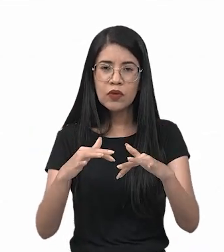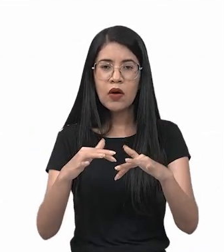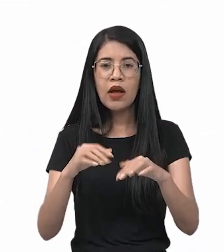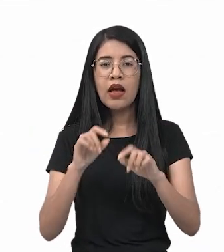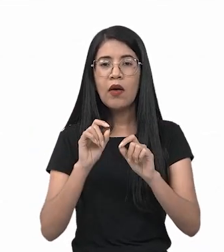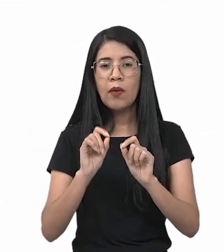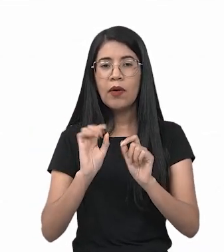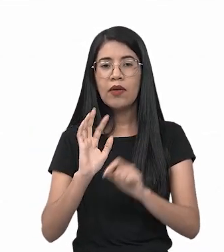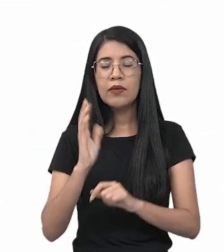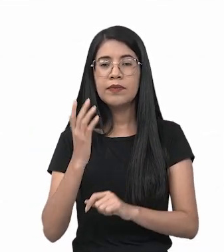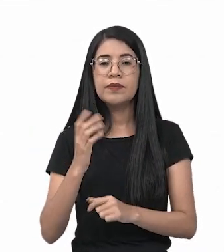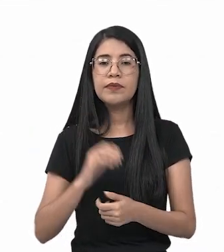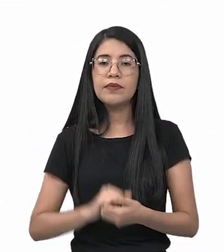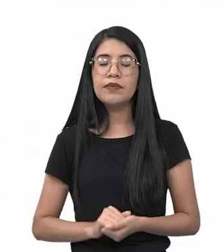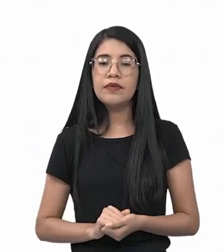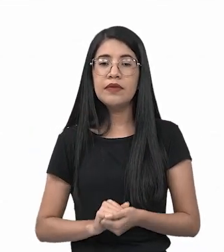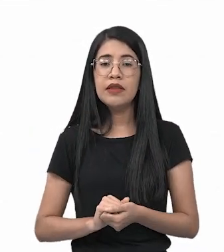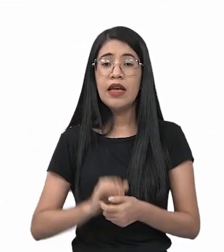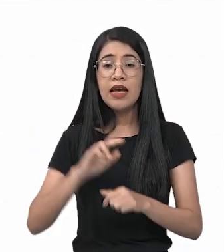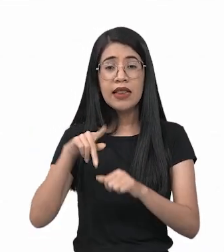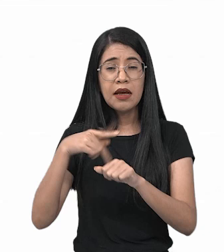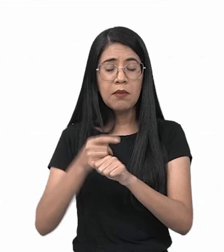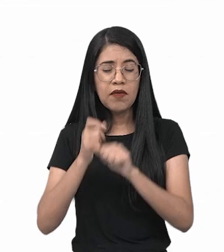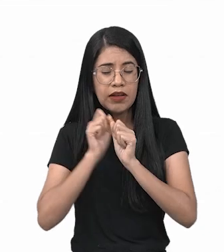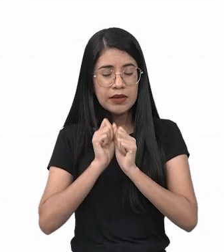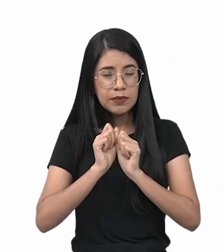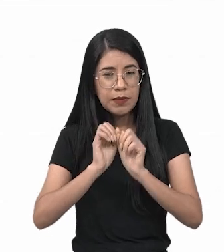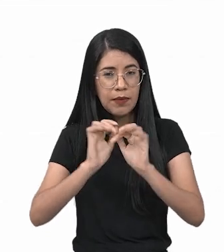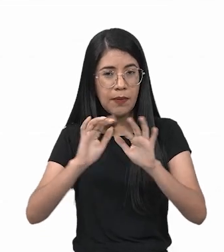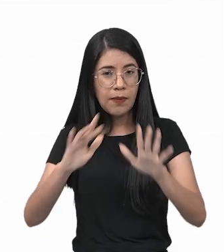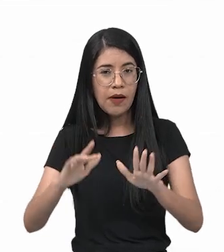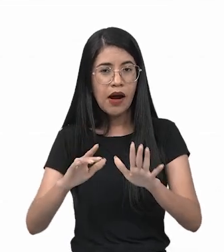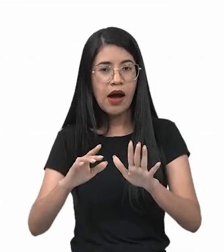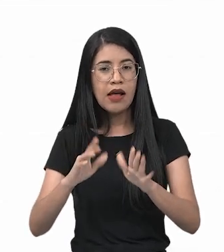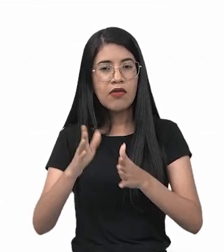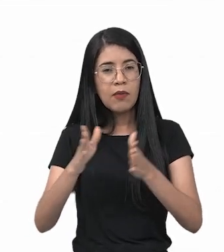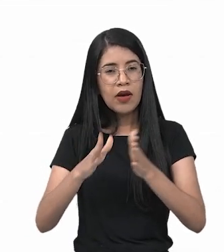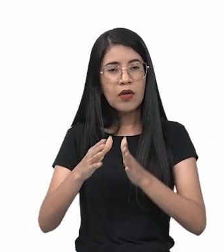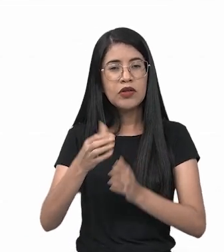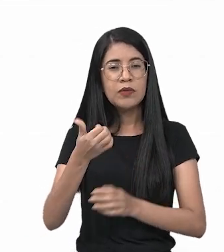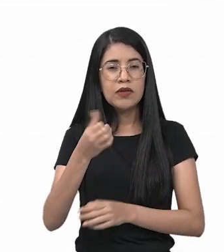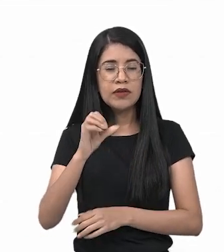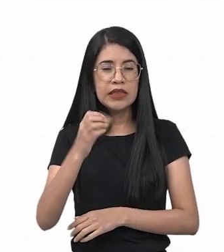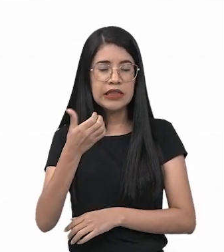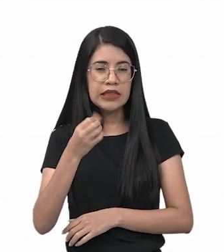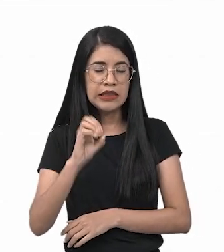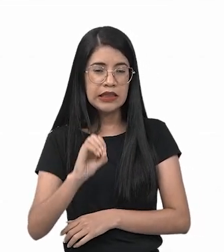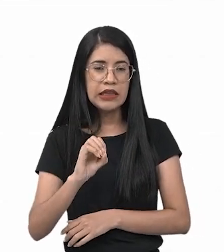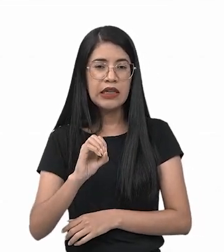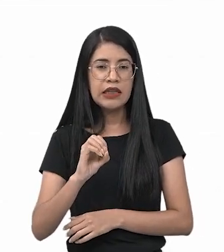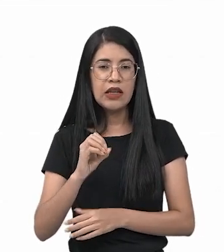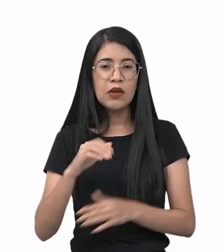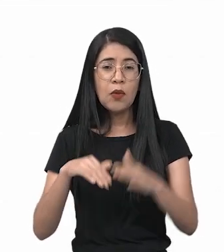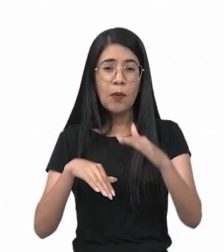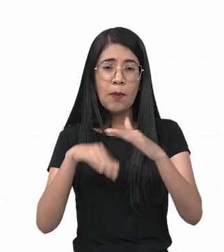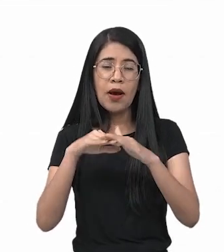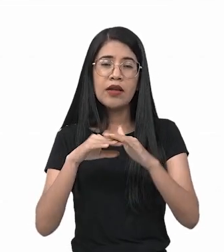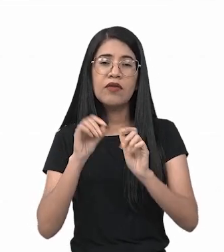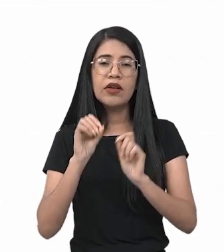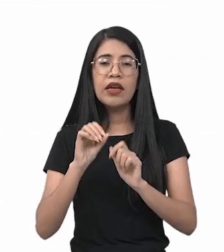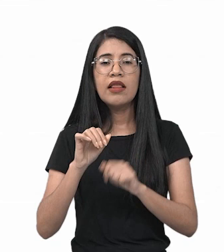Independente. Depois espalhou-se durante os anos de 1960, atingindo seu auge em Nova